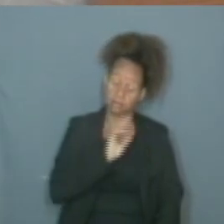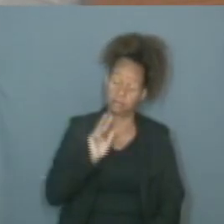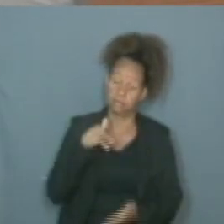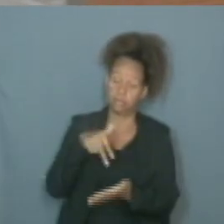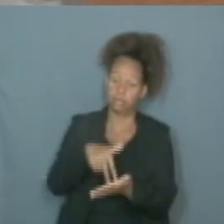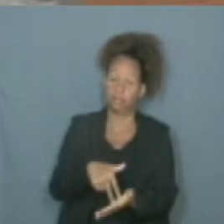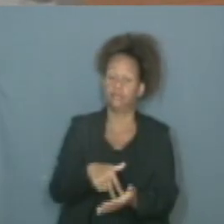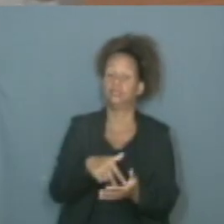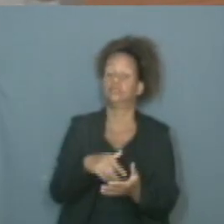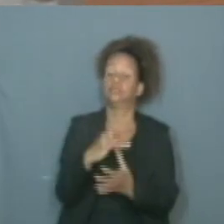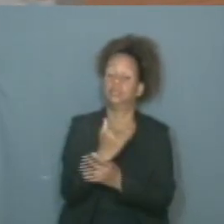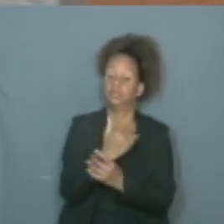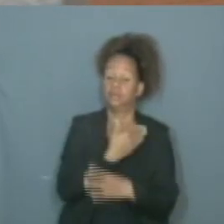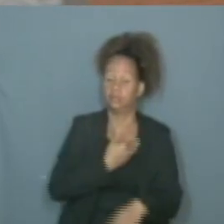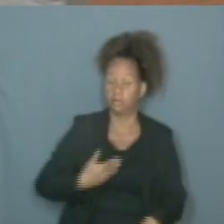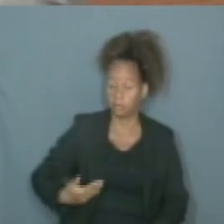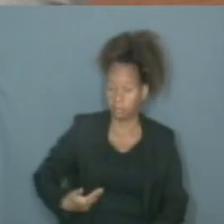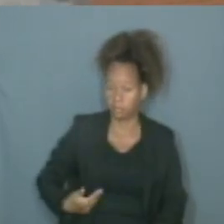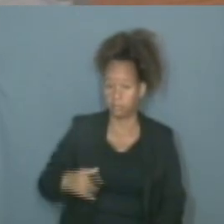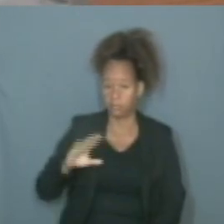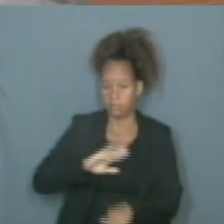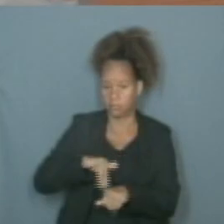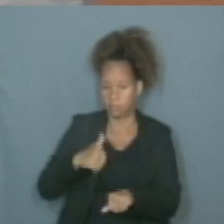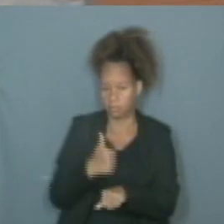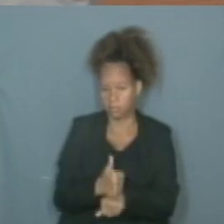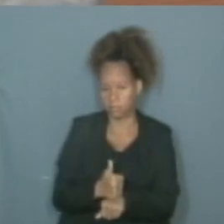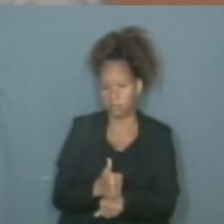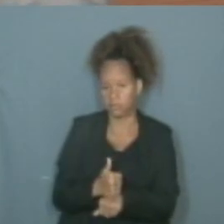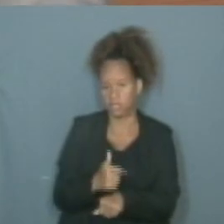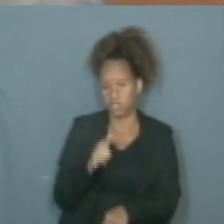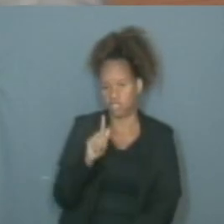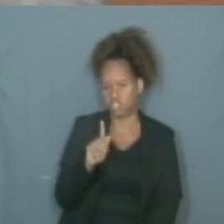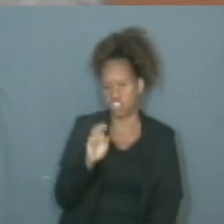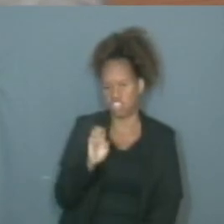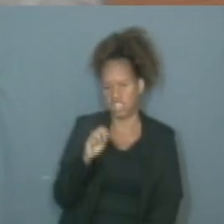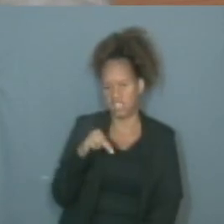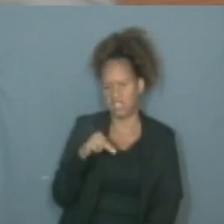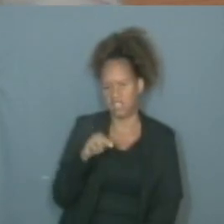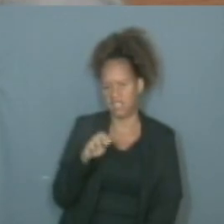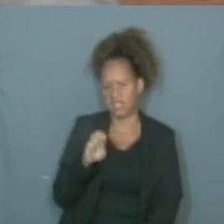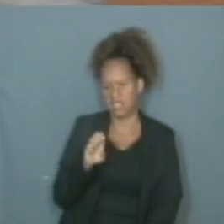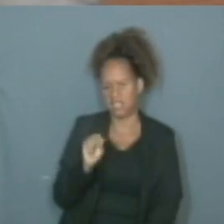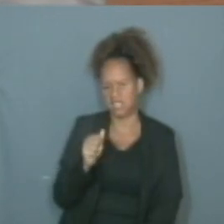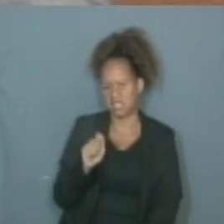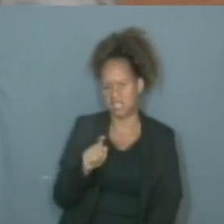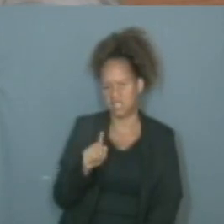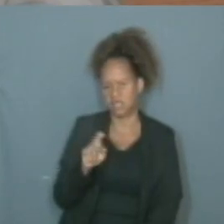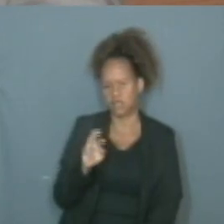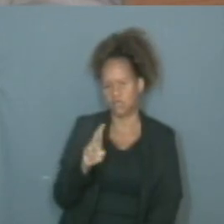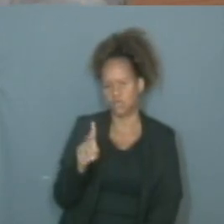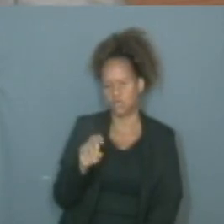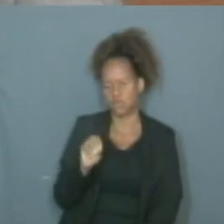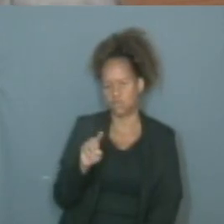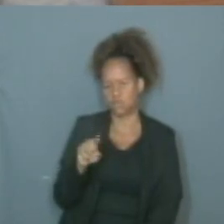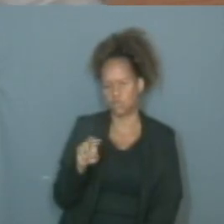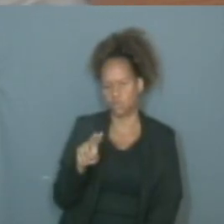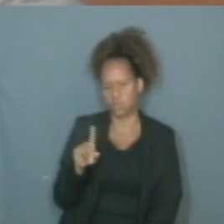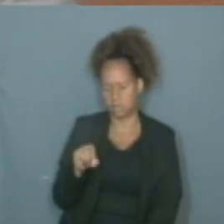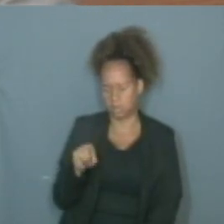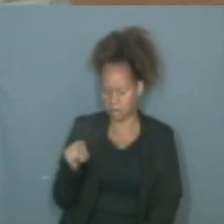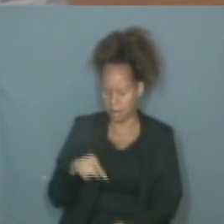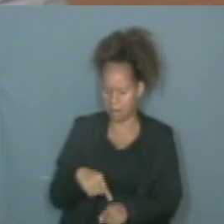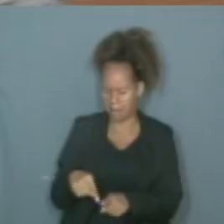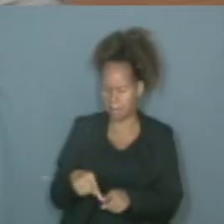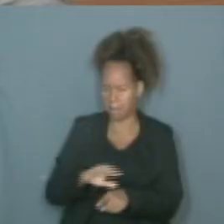as ações de segurança pública na Praça Jenner de Souza, Detalhe, sabe onde é que fica